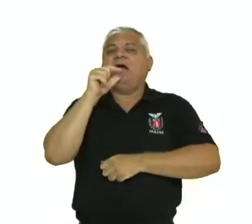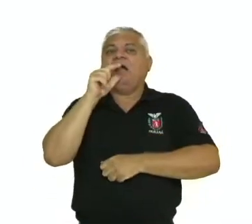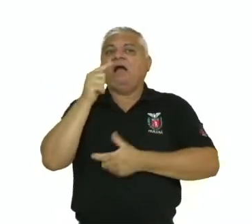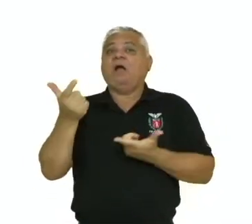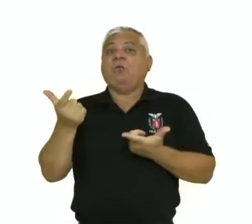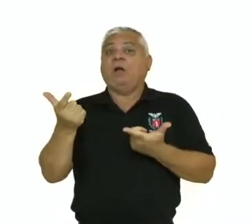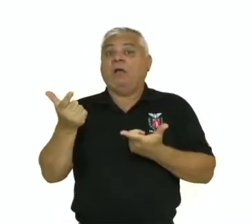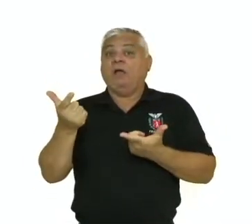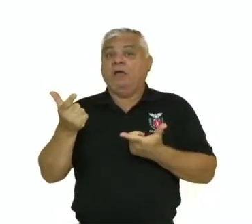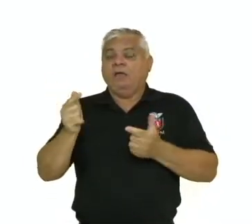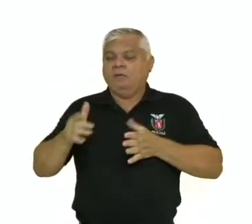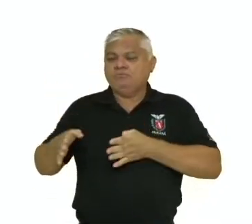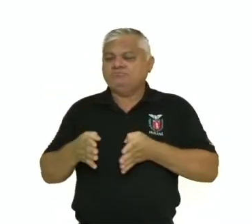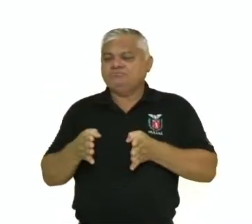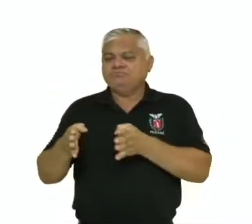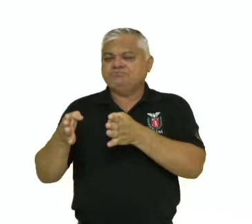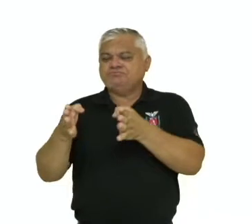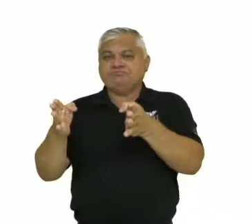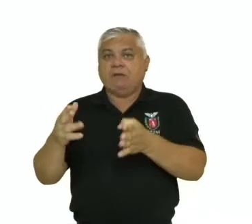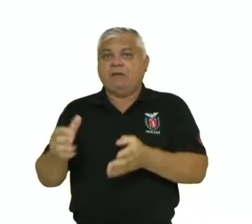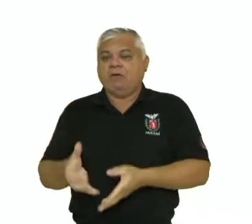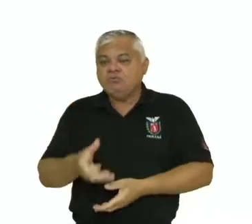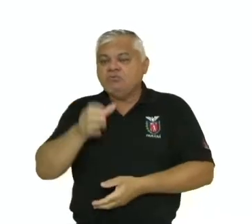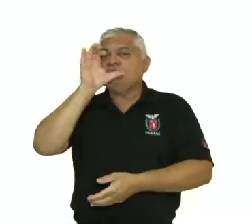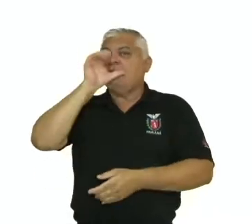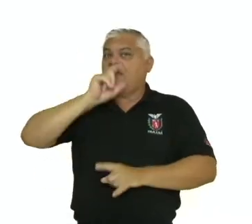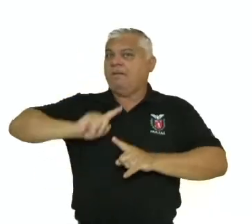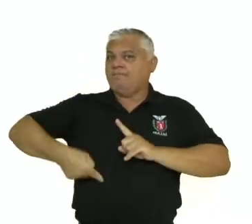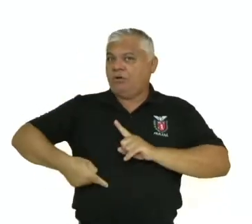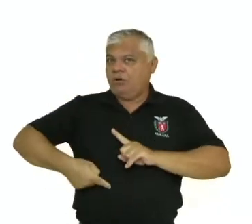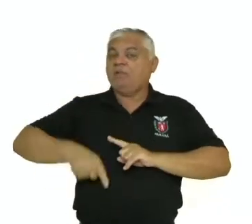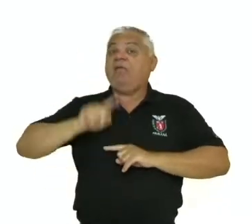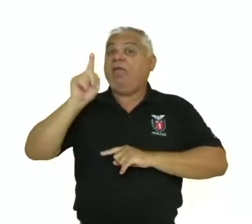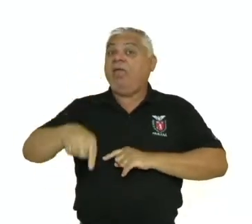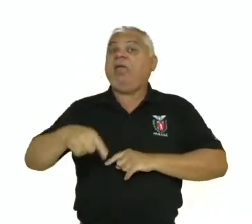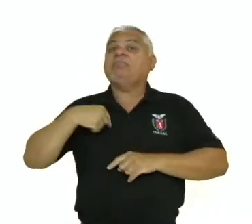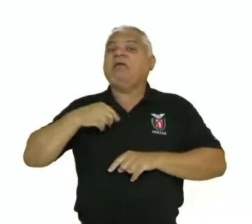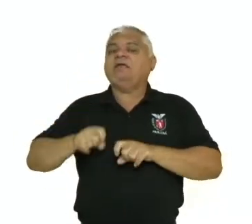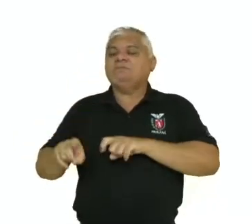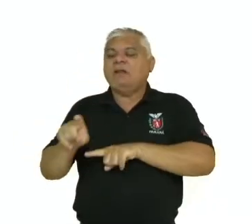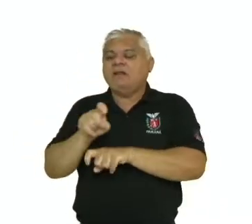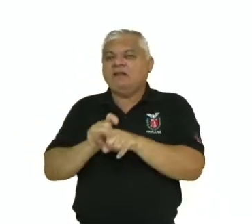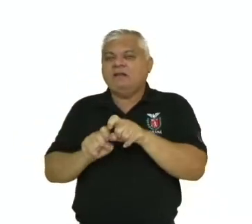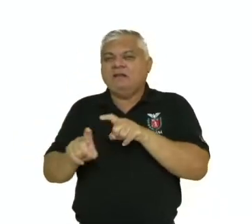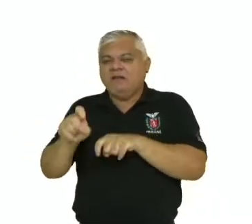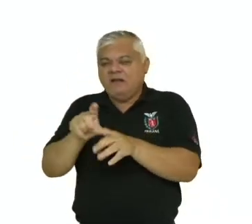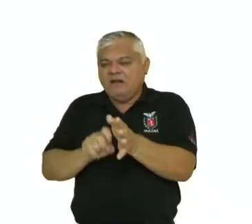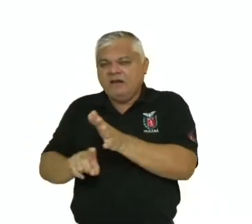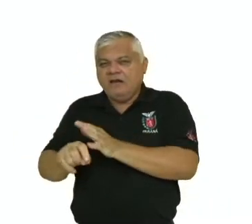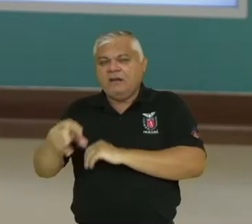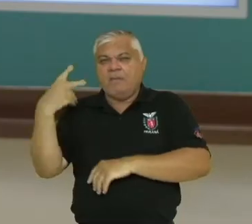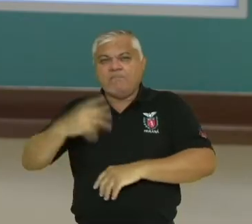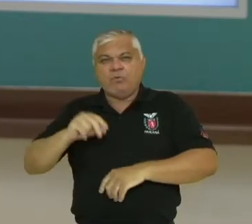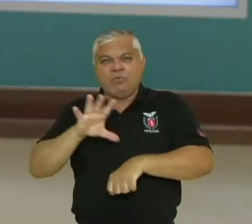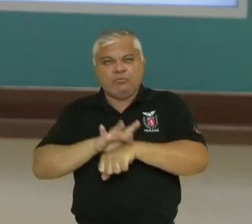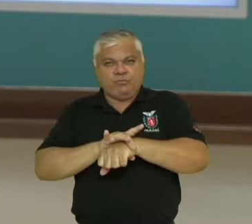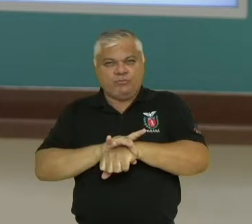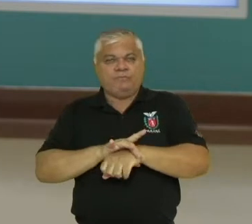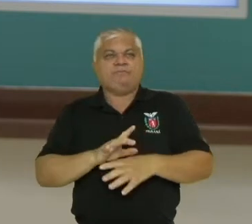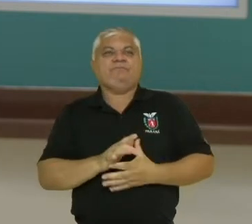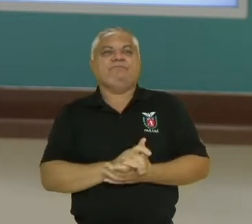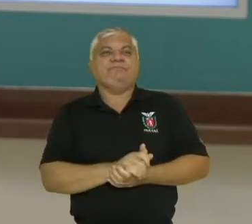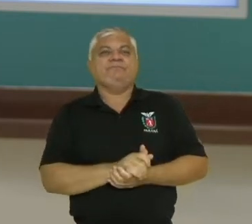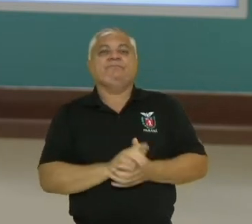não potável é aquela que nós não podemos beber, é veículo de micro-organismos que podem causar doenças. E